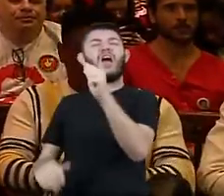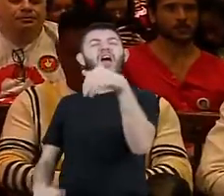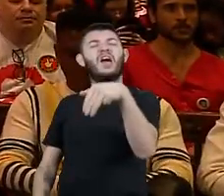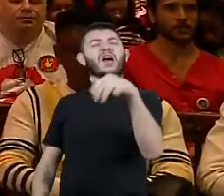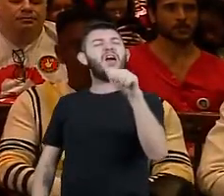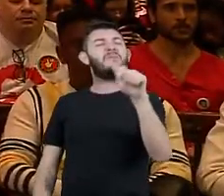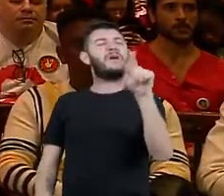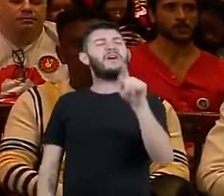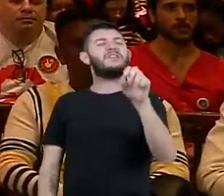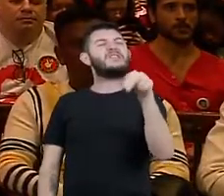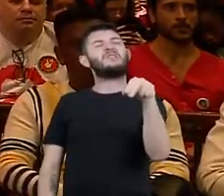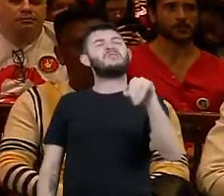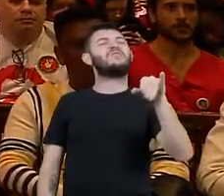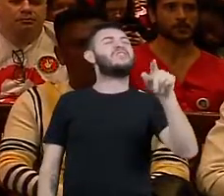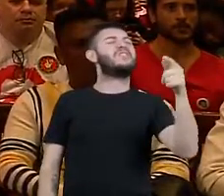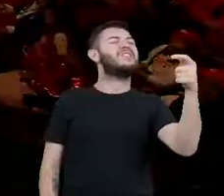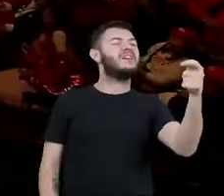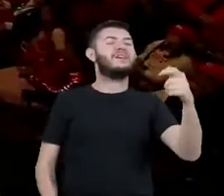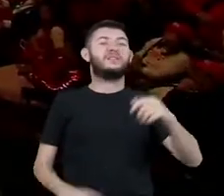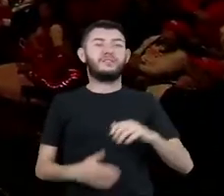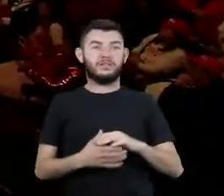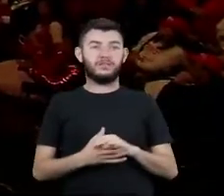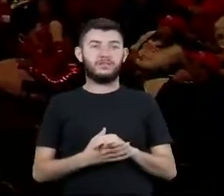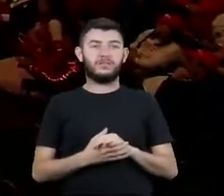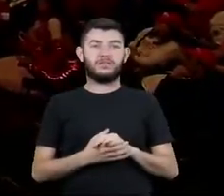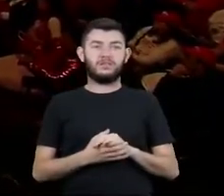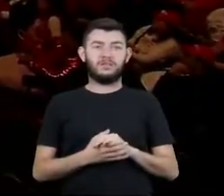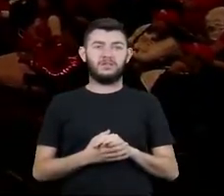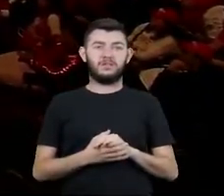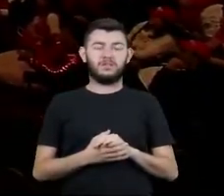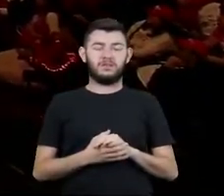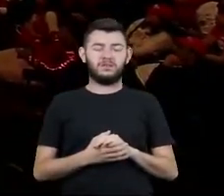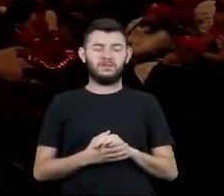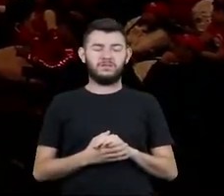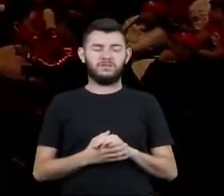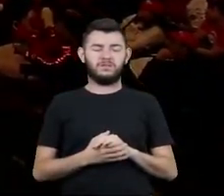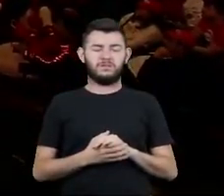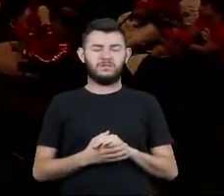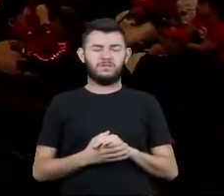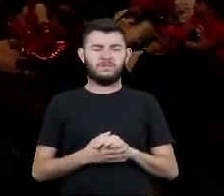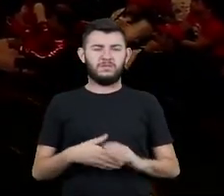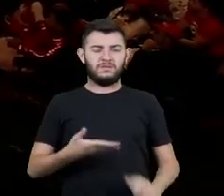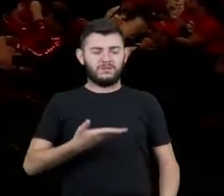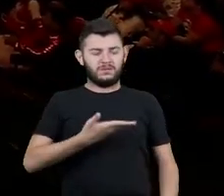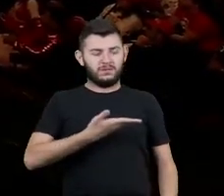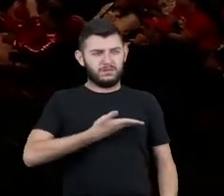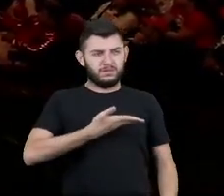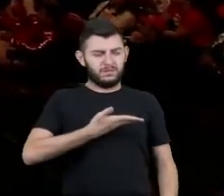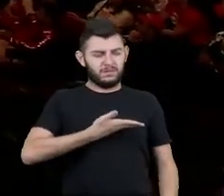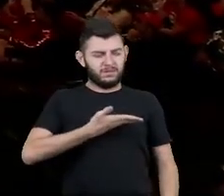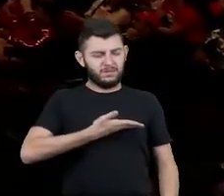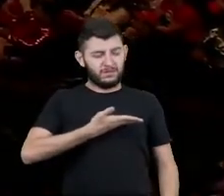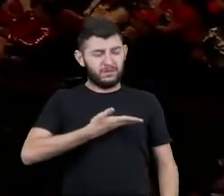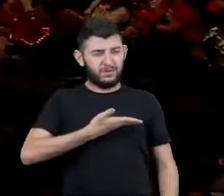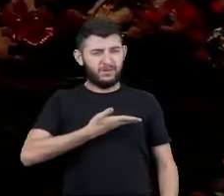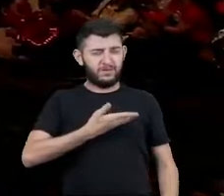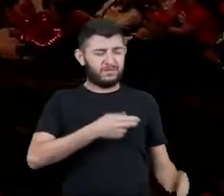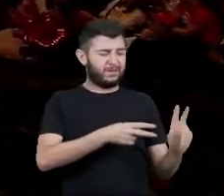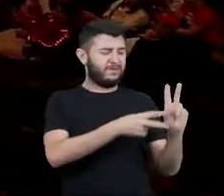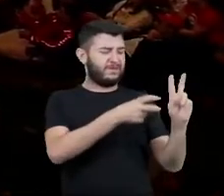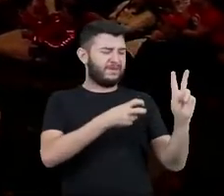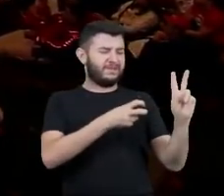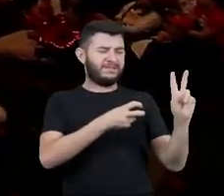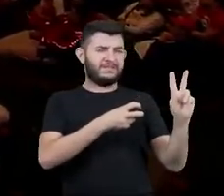Eu enterrei o meu amigo Ariuru Euauau, que foi assassinado por ser um guardião